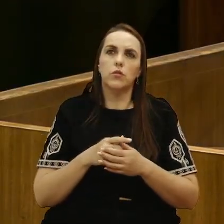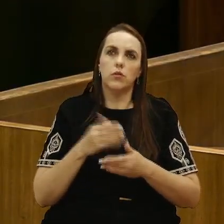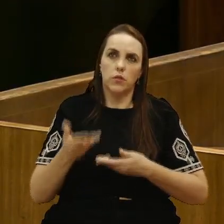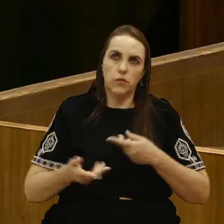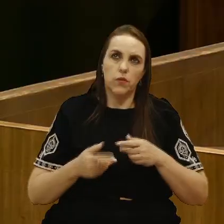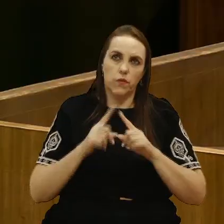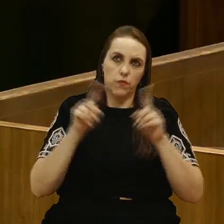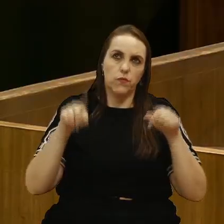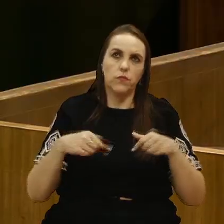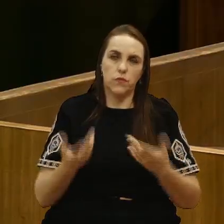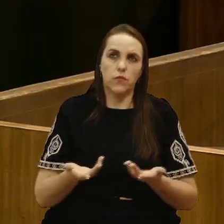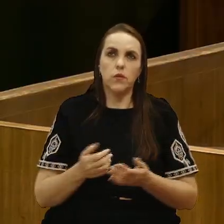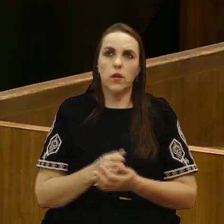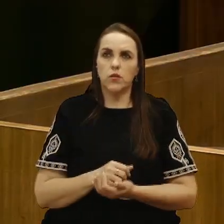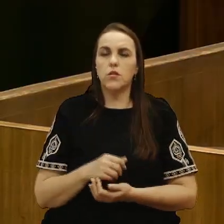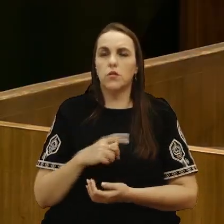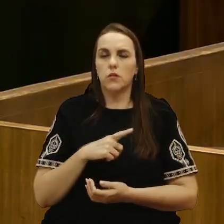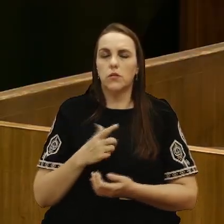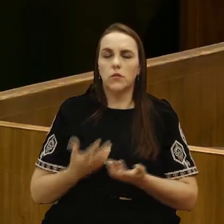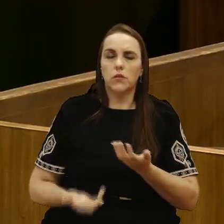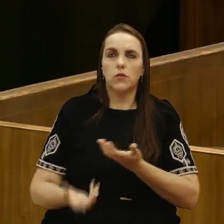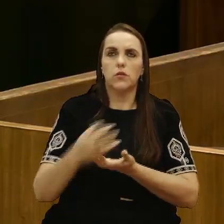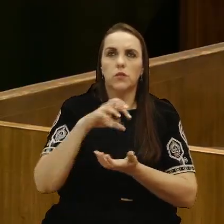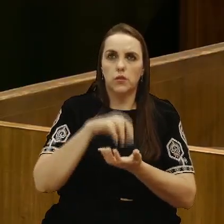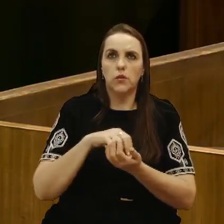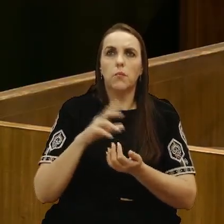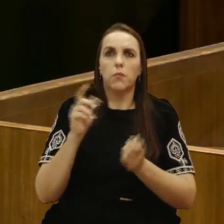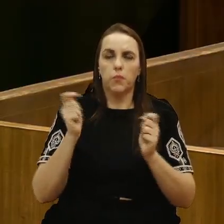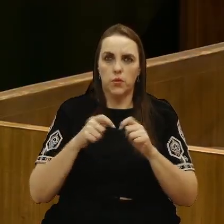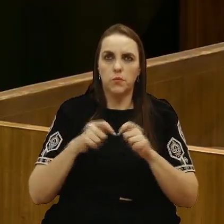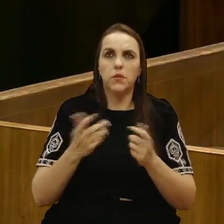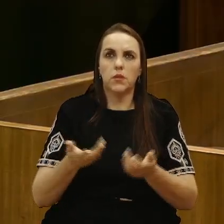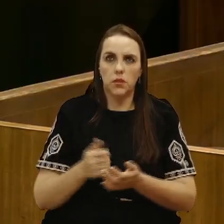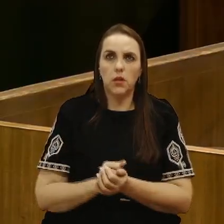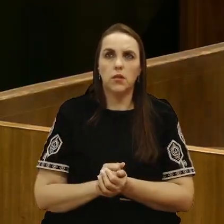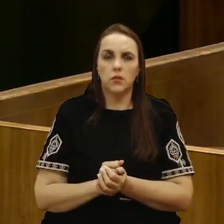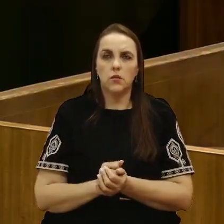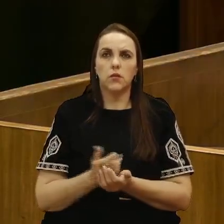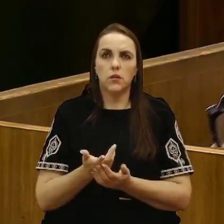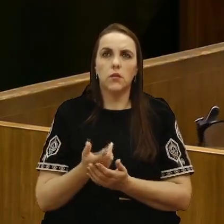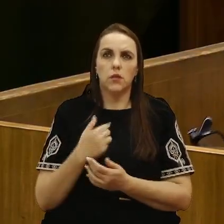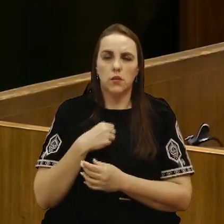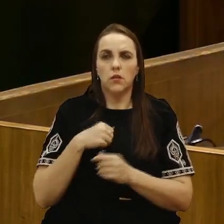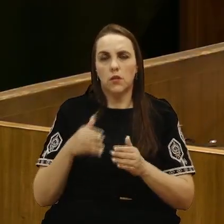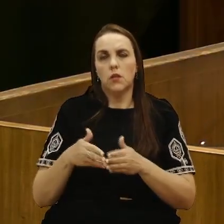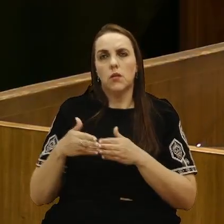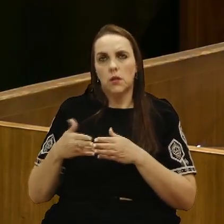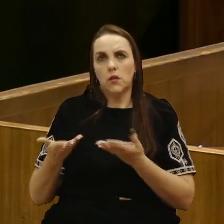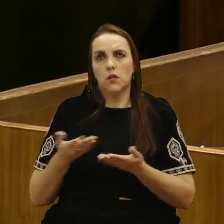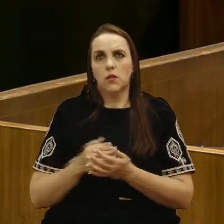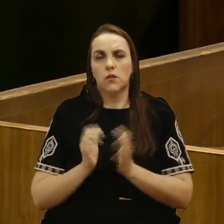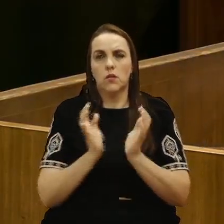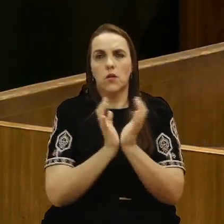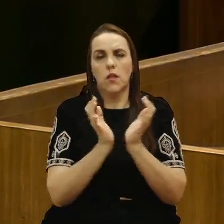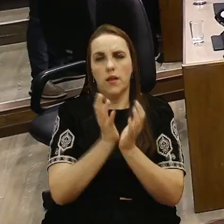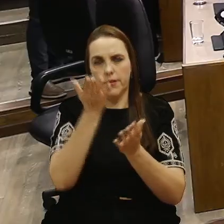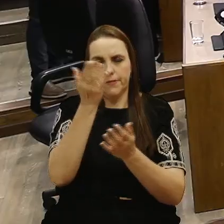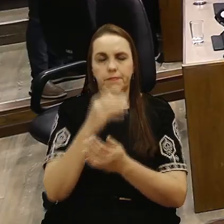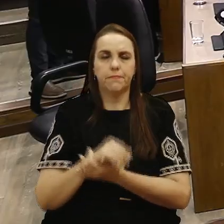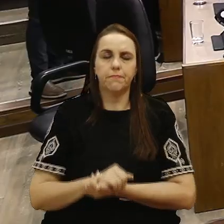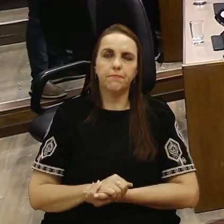lá recolhendo lixo, ele poderia estar coletando. Então é muito gasto. O seu à parte, nobre colega Daiane, por